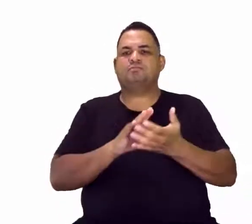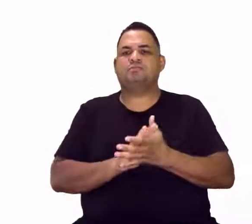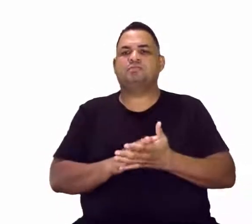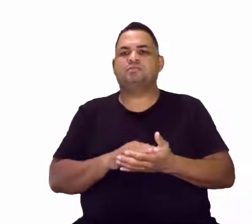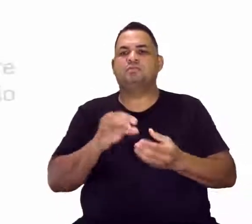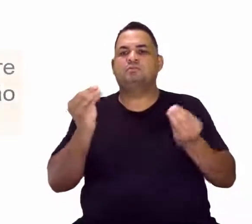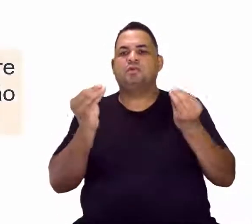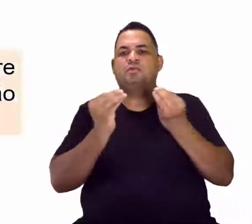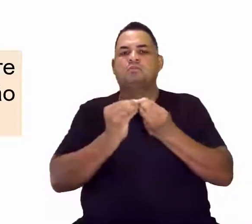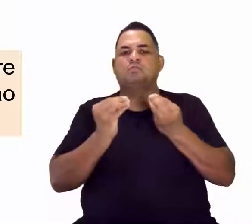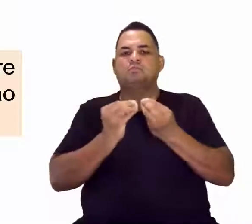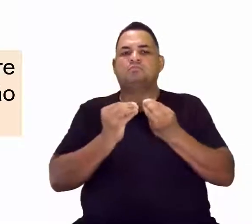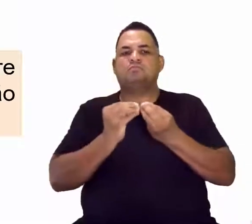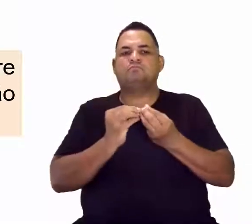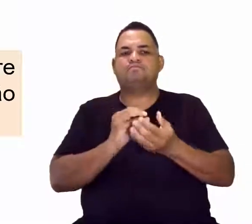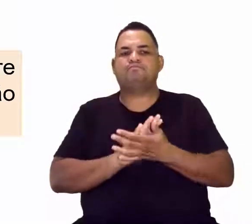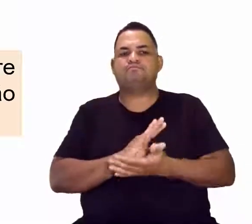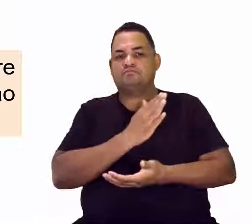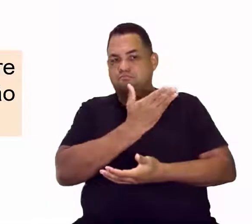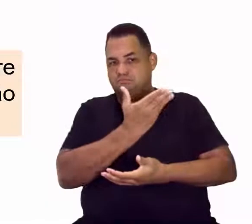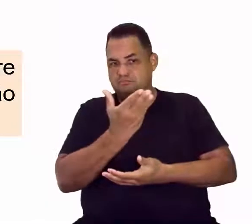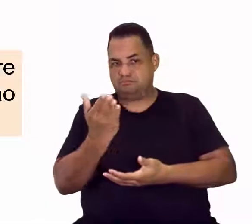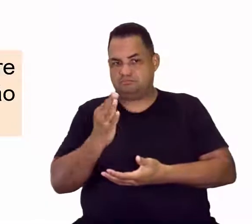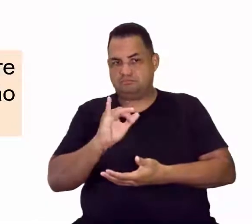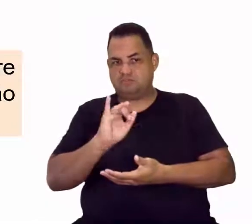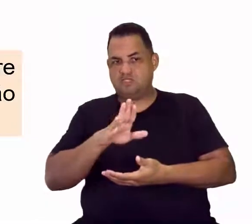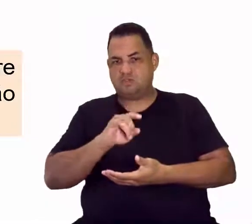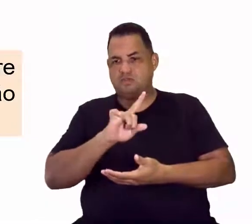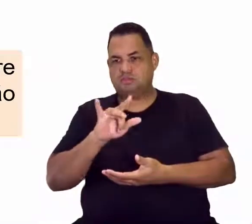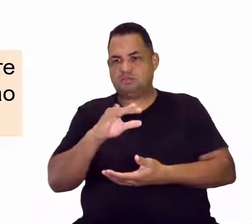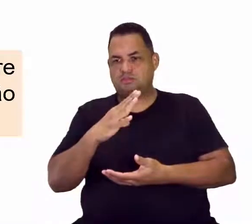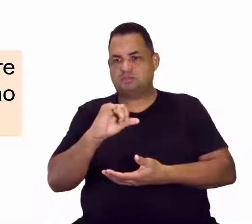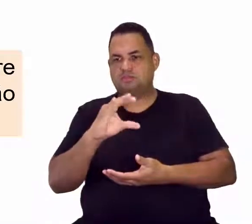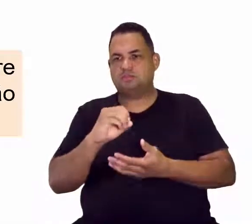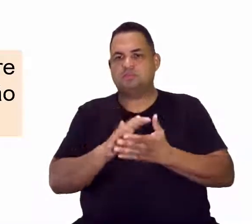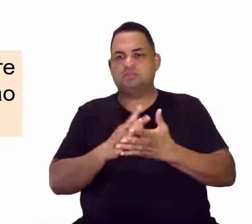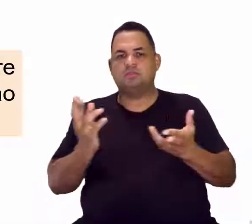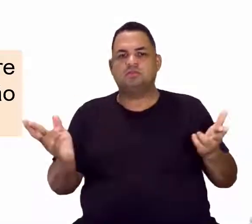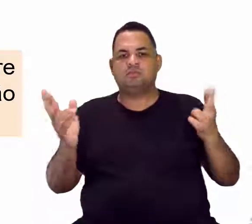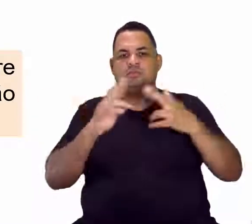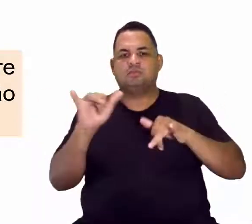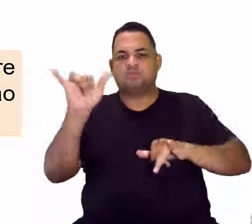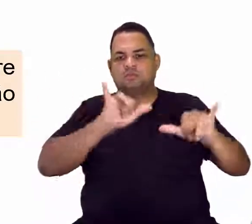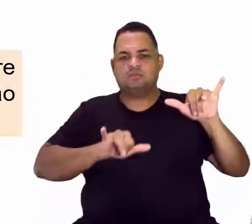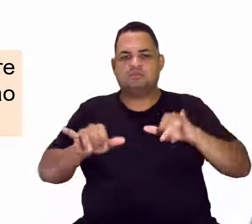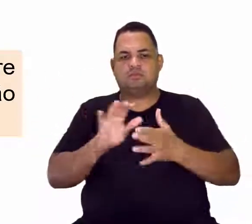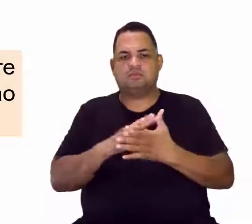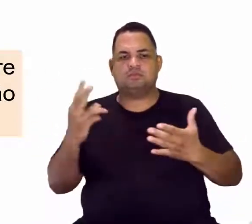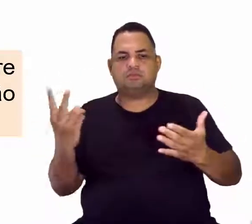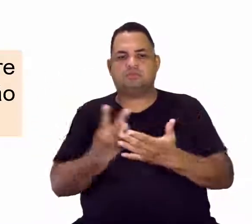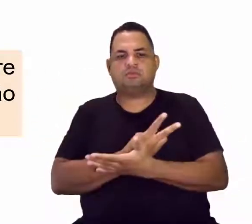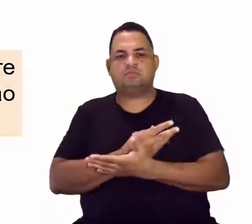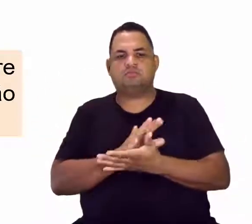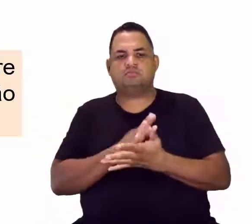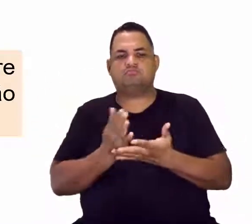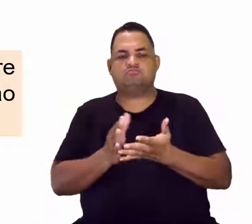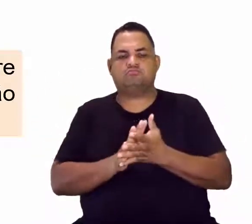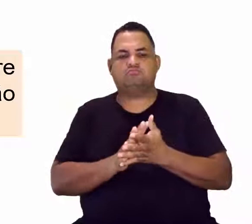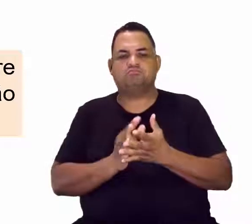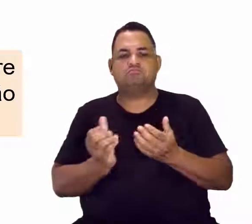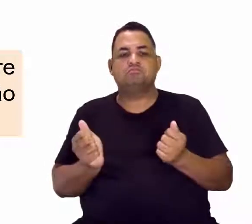molecular. A ionização, ela é uma reação química que vai ocorrer entre